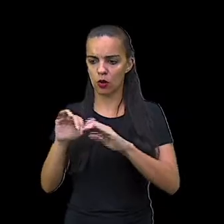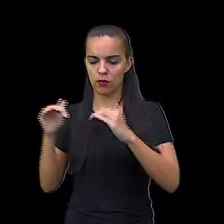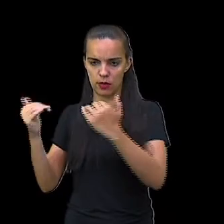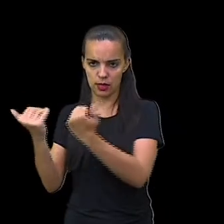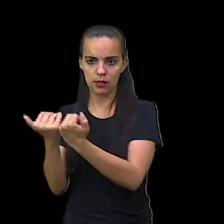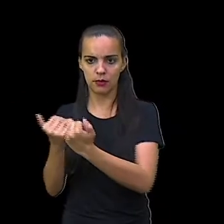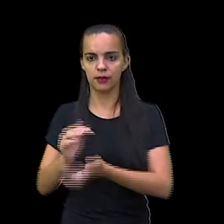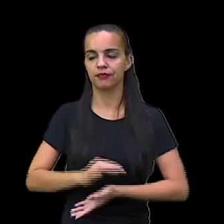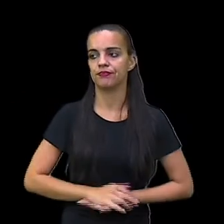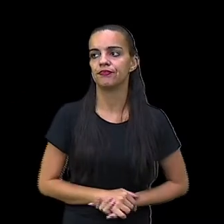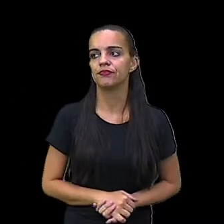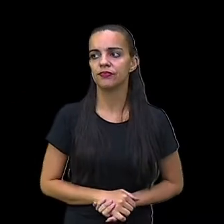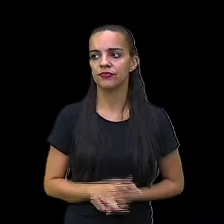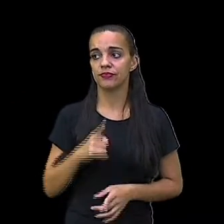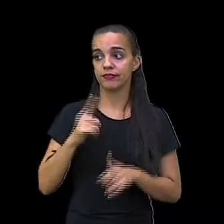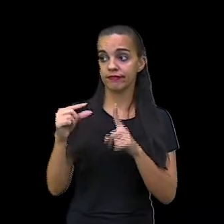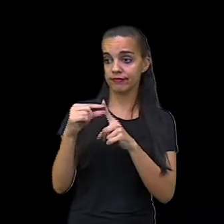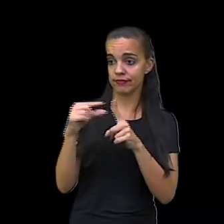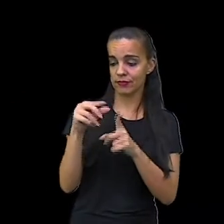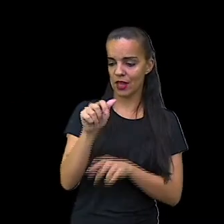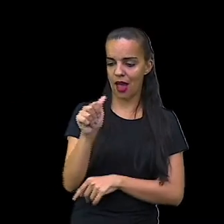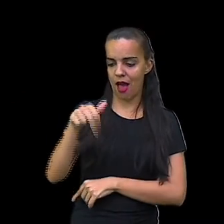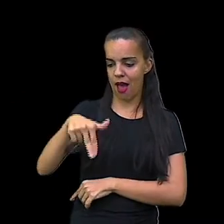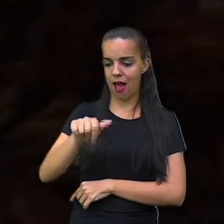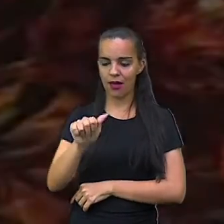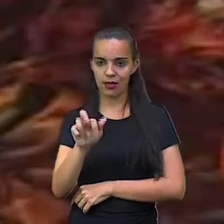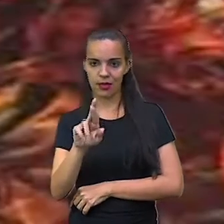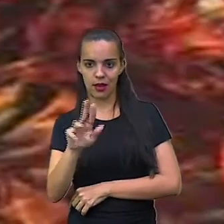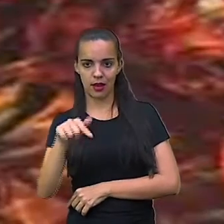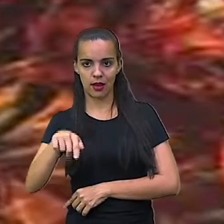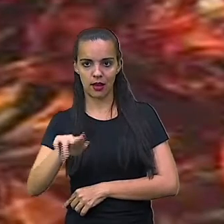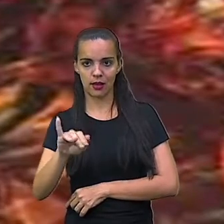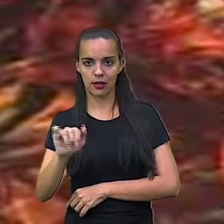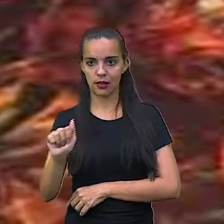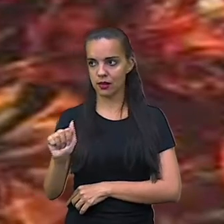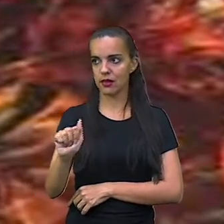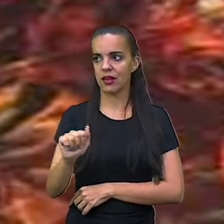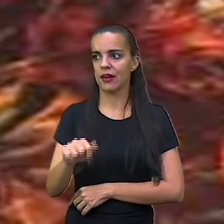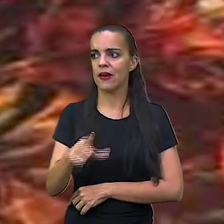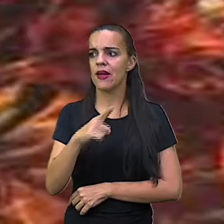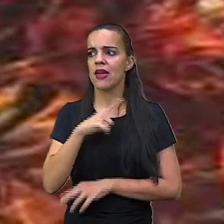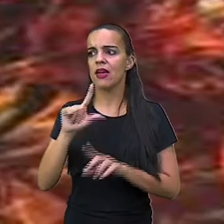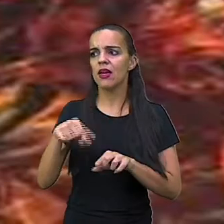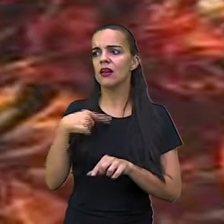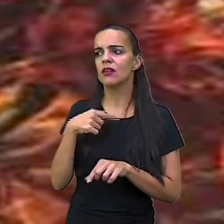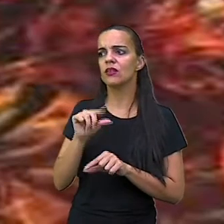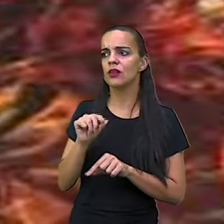assembleia. A palavra anarquia é de origem grega,